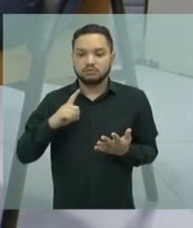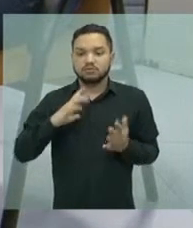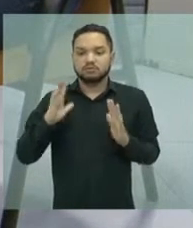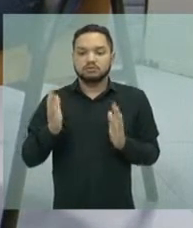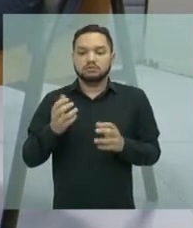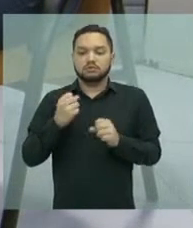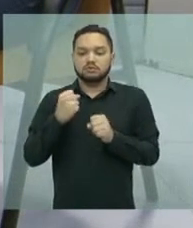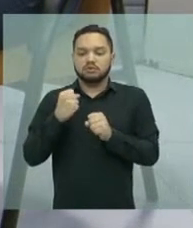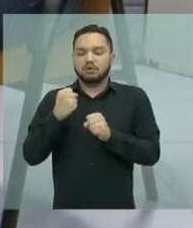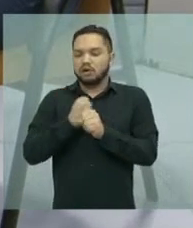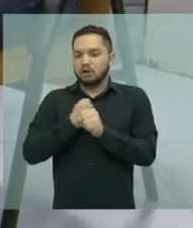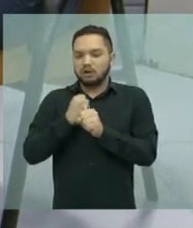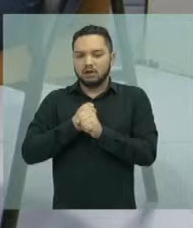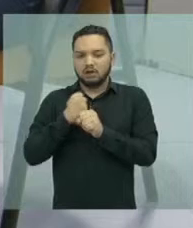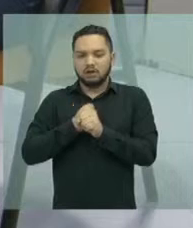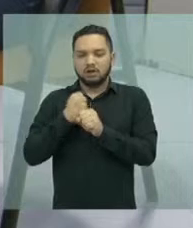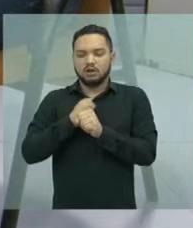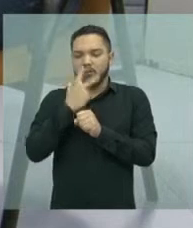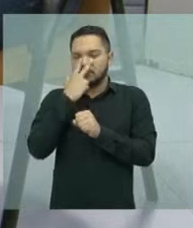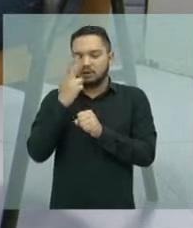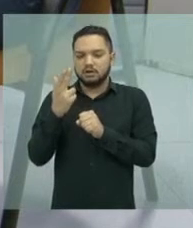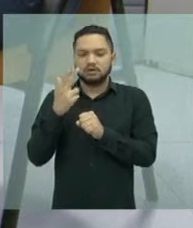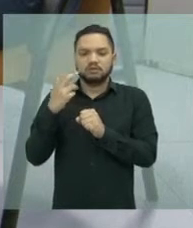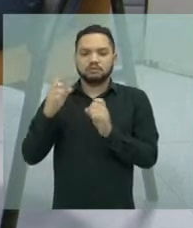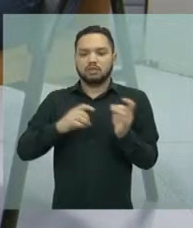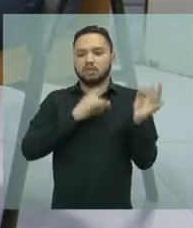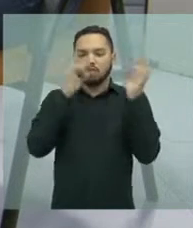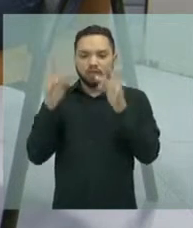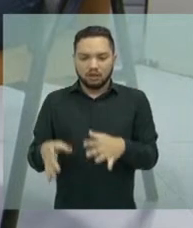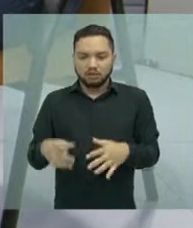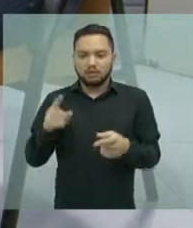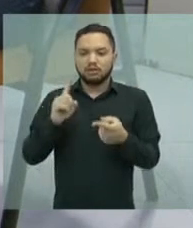de descaso, anos e anos de abandono e de falta de